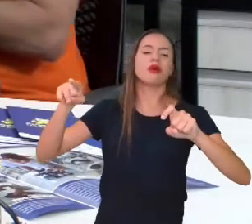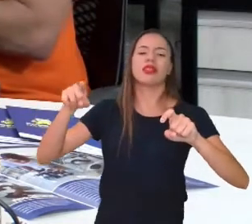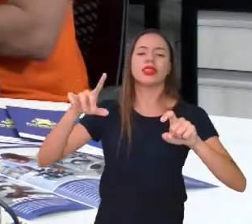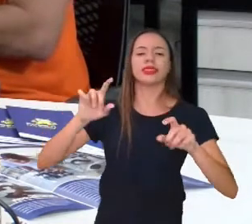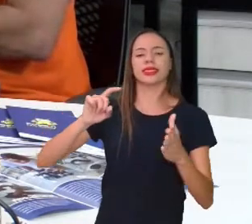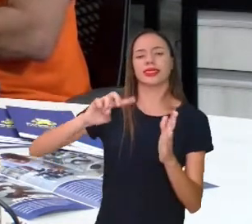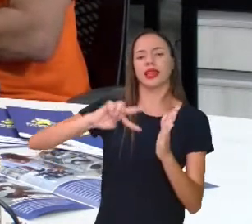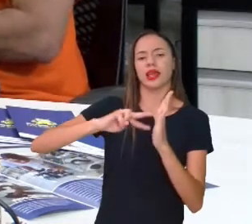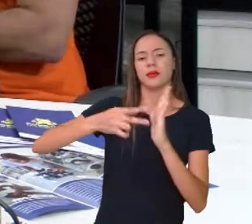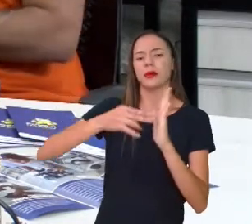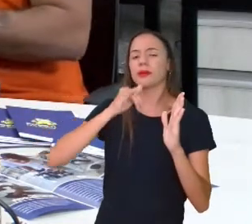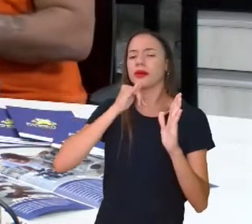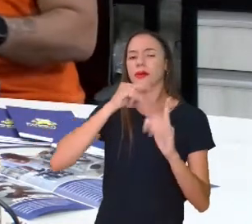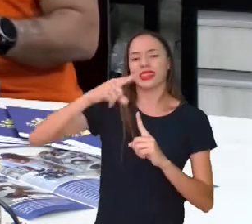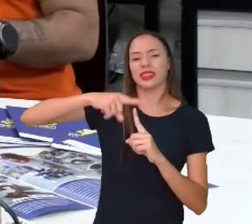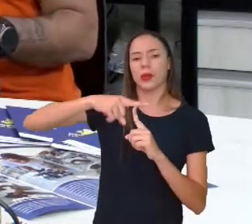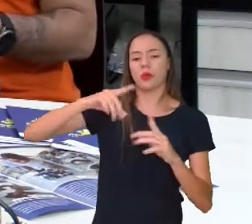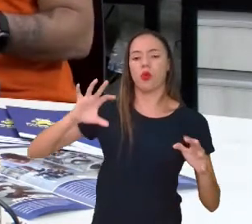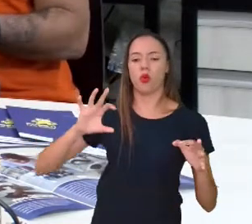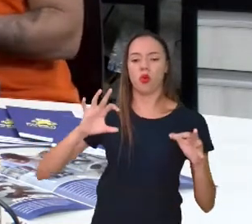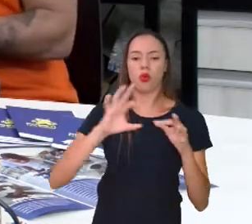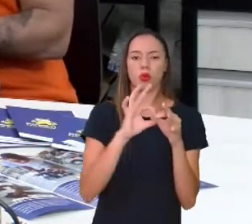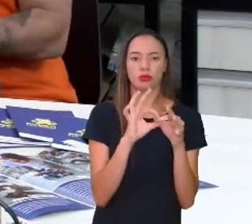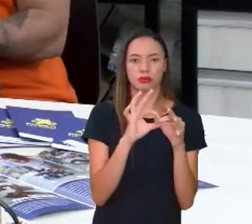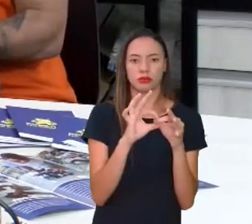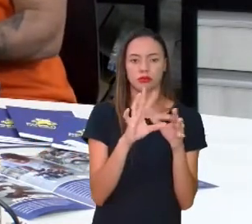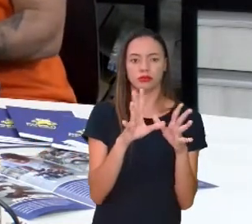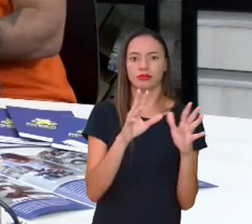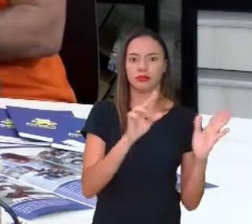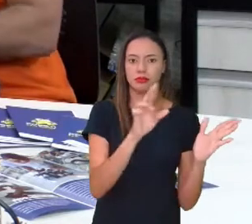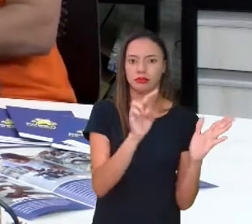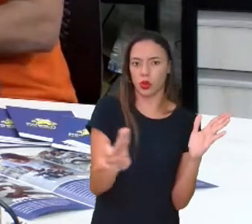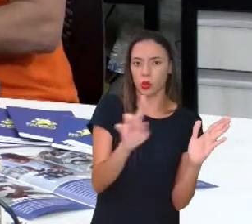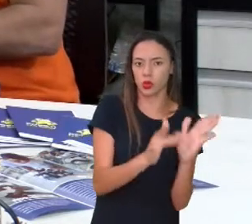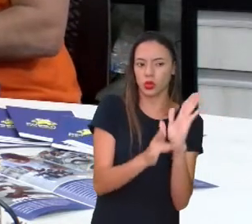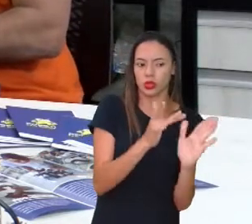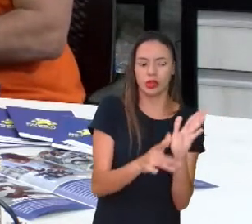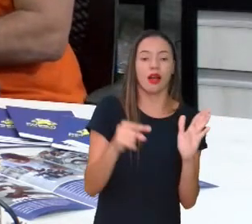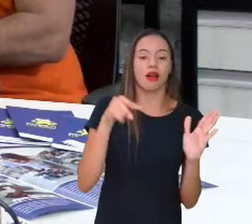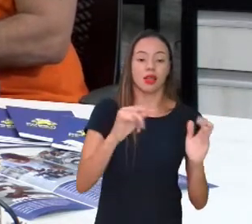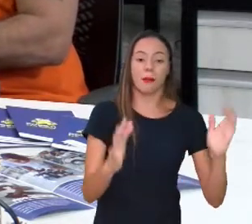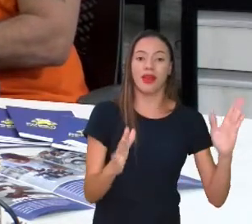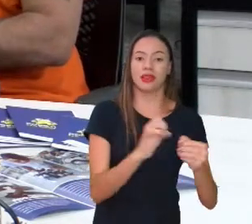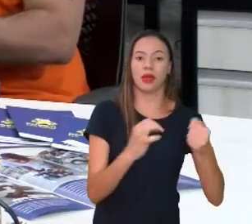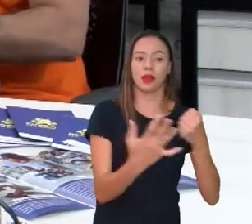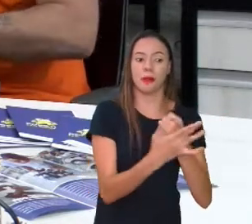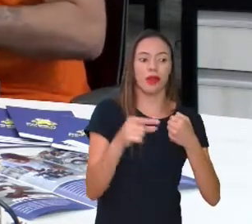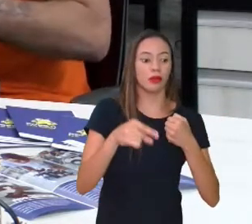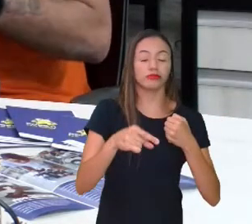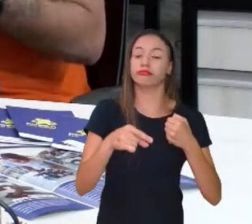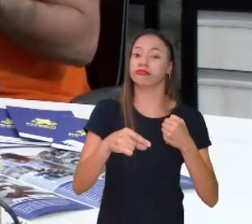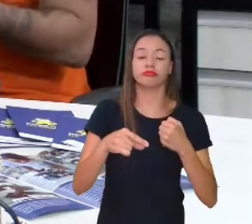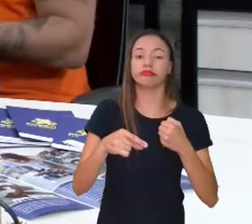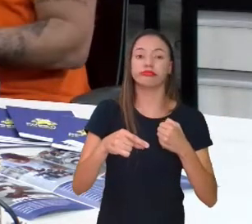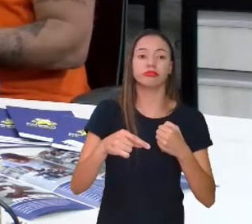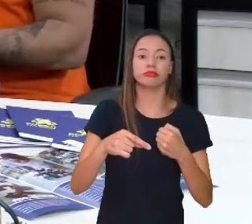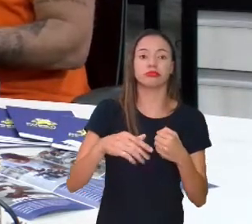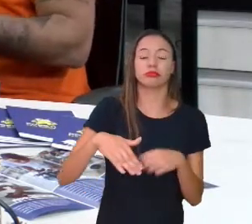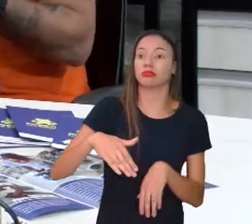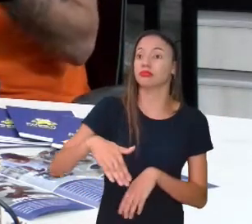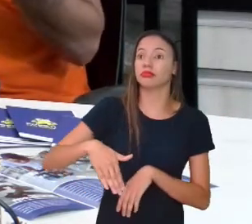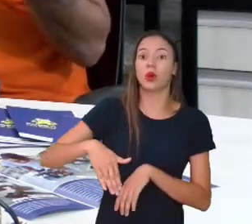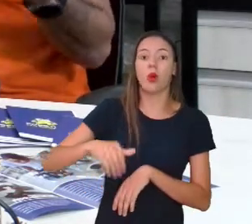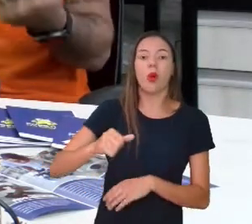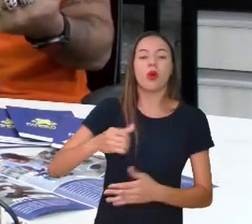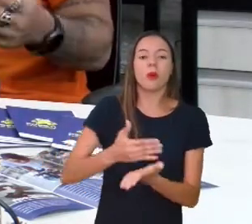conectividade, como a professora Carla trouxe, ele aumentou muito depois da pandemia, né? Principalmente por conta de outras atividades que a